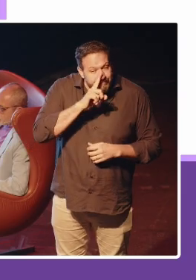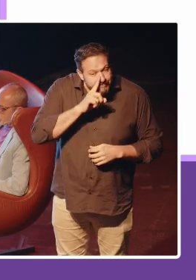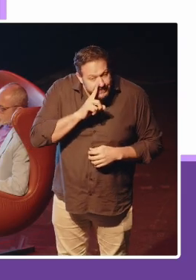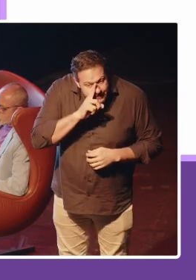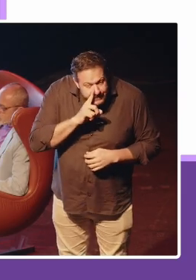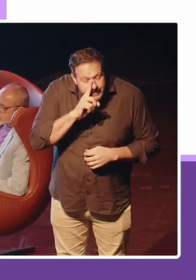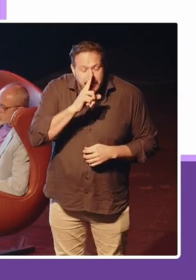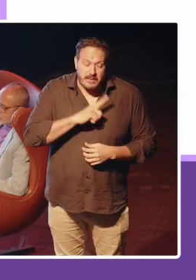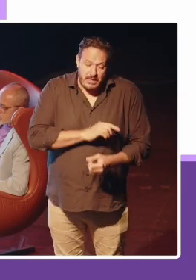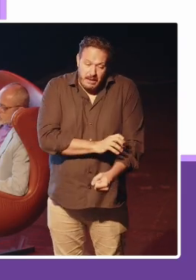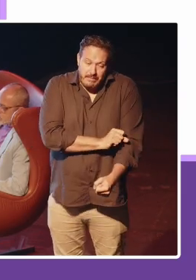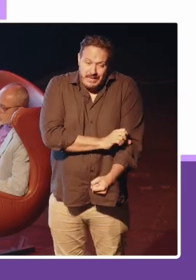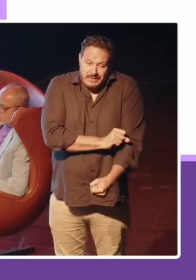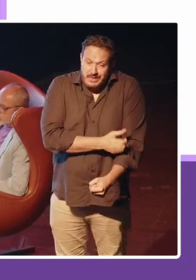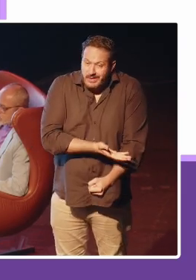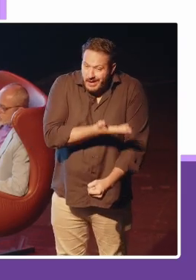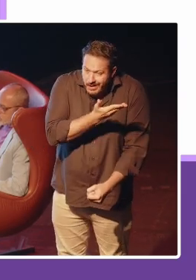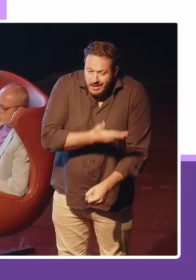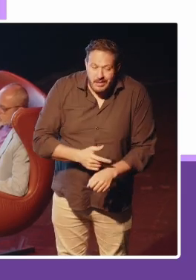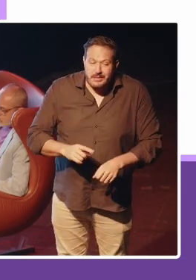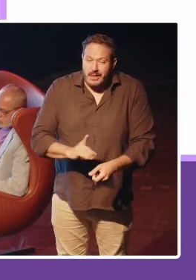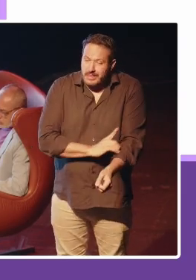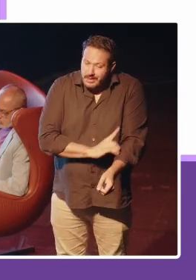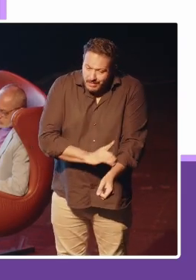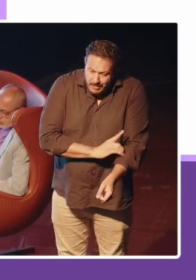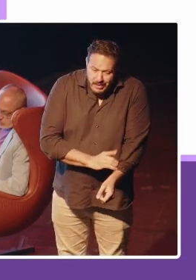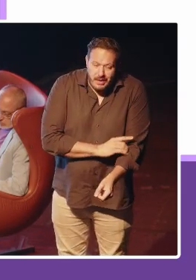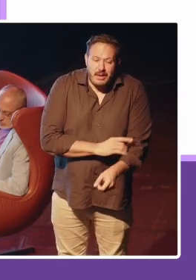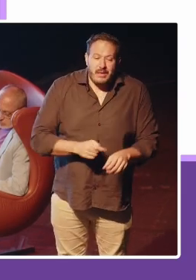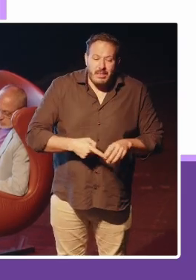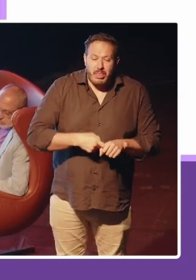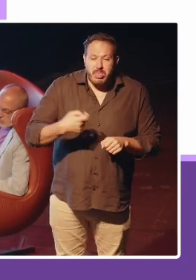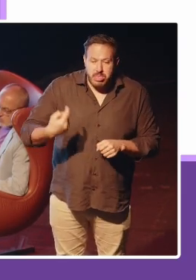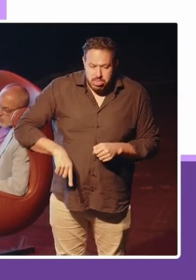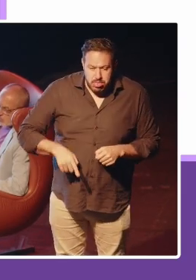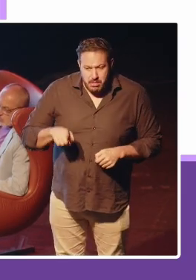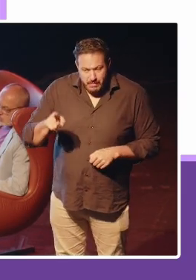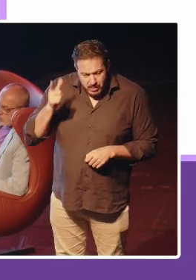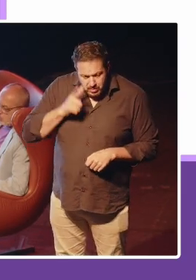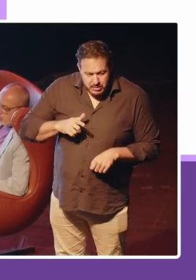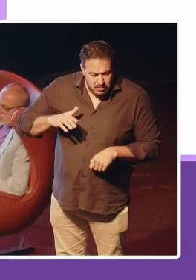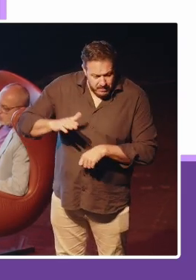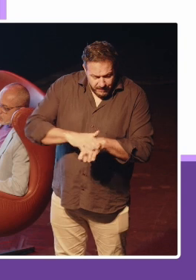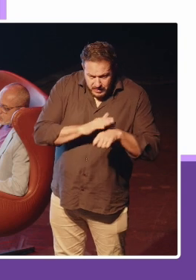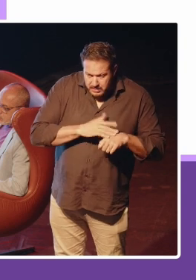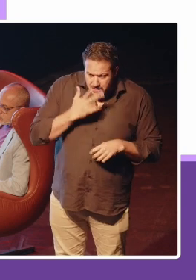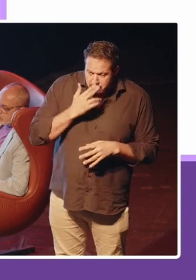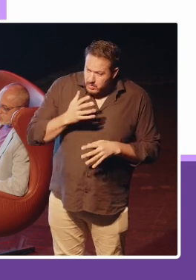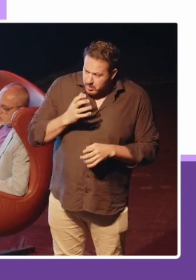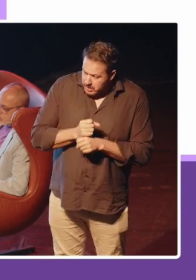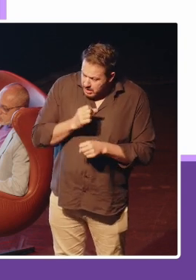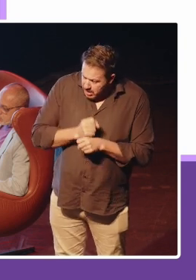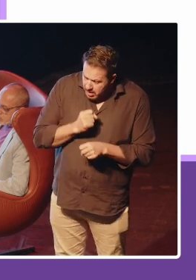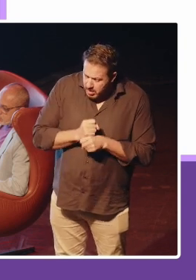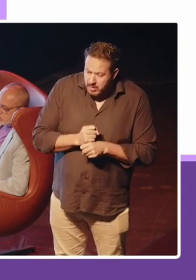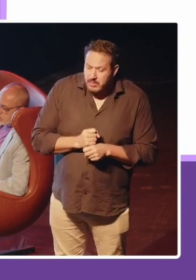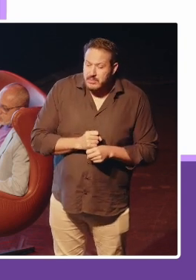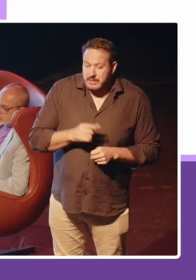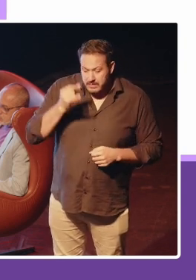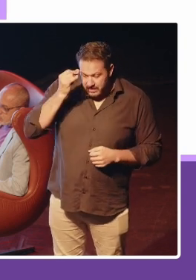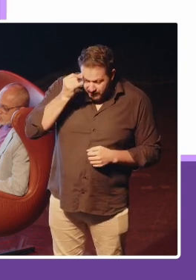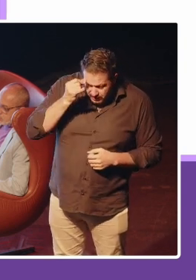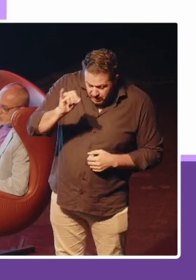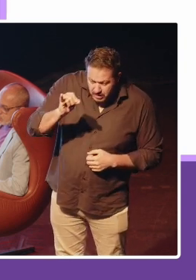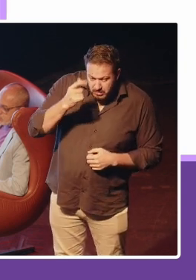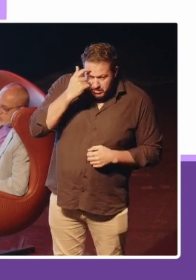tem pressão alta, tem diabetes e tem colesterol alto. Então, para fazer o cálculo, né, do potencial de prevenção